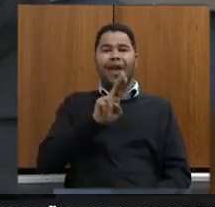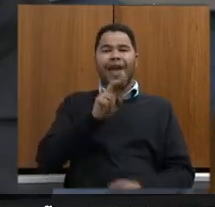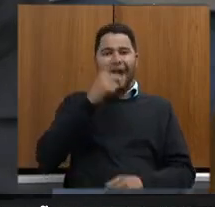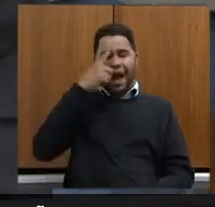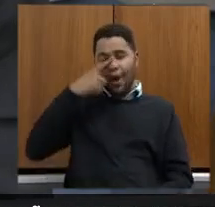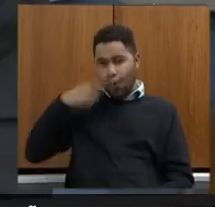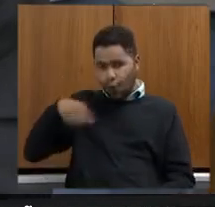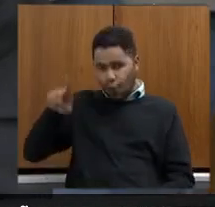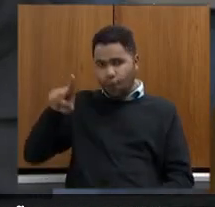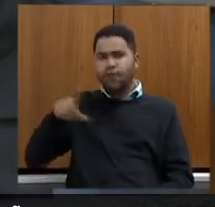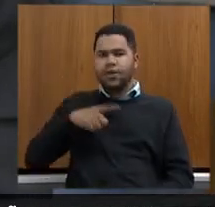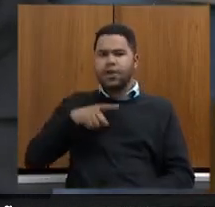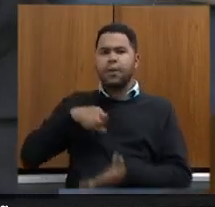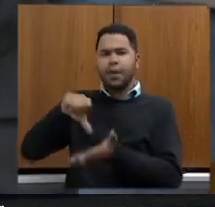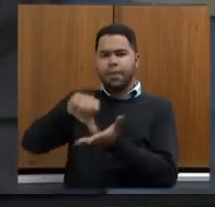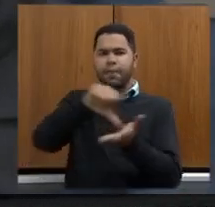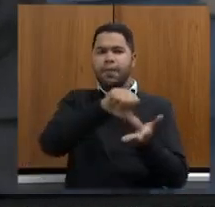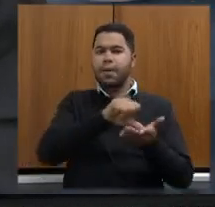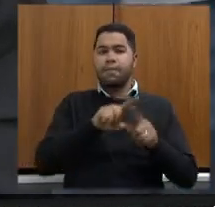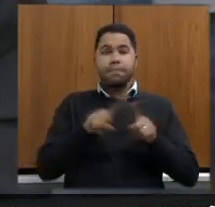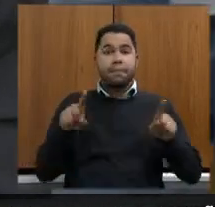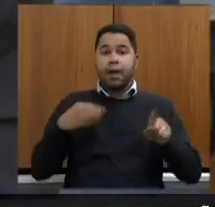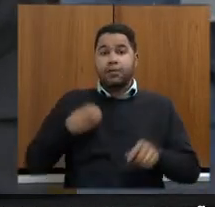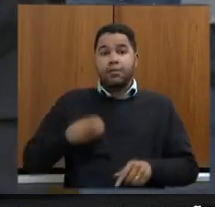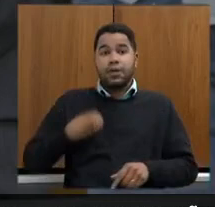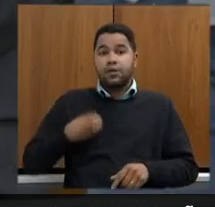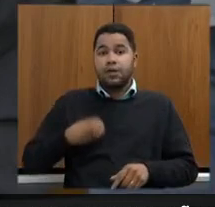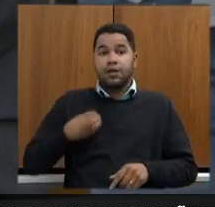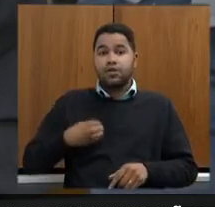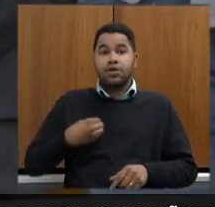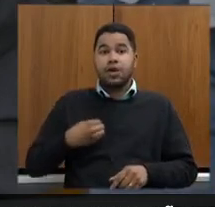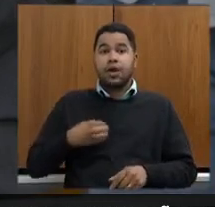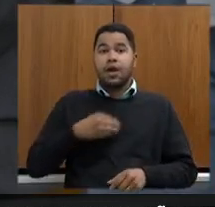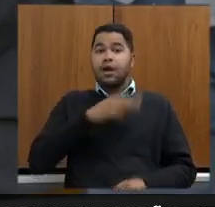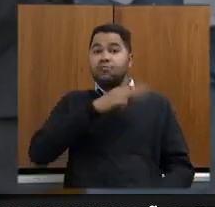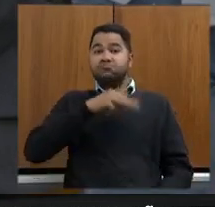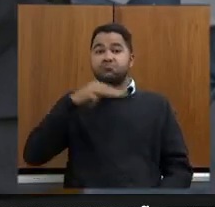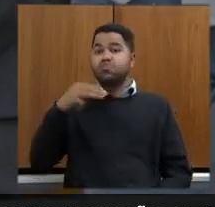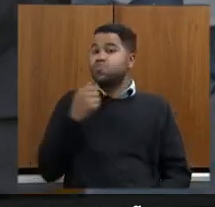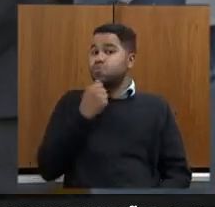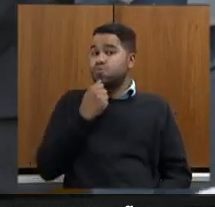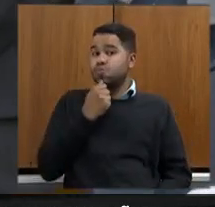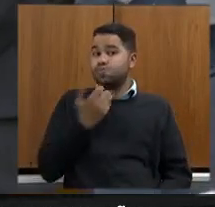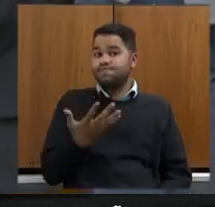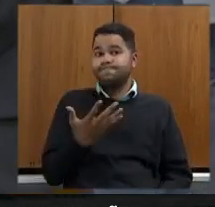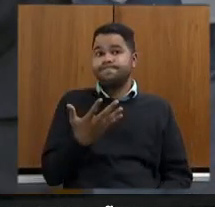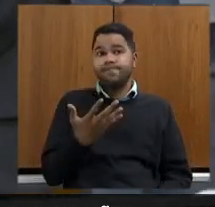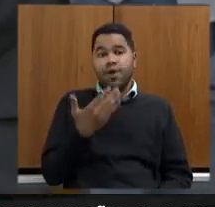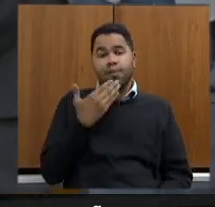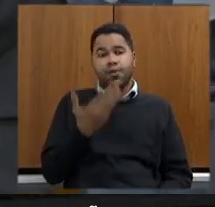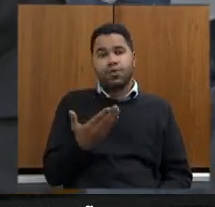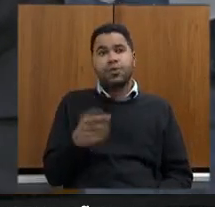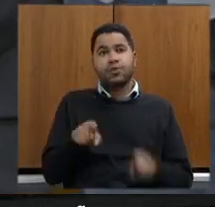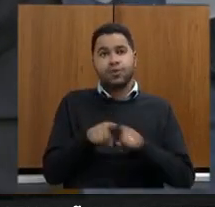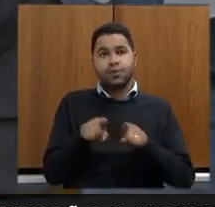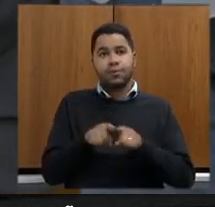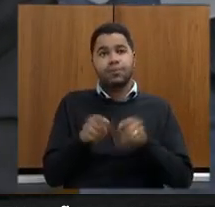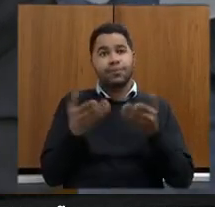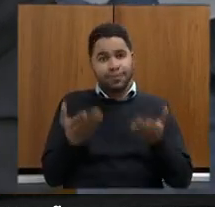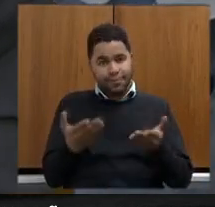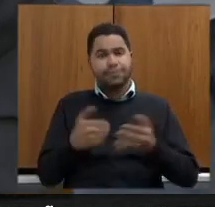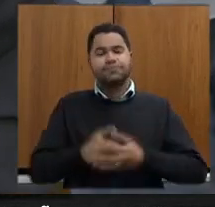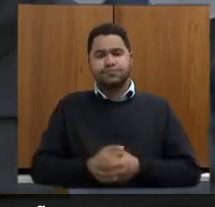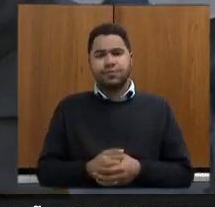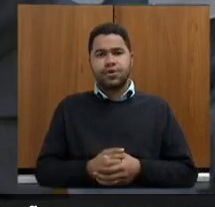espalhados algumas outras cidades mas nós não temos a presença da Universidade Estadual de Minas Gerais e esse é uma solicitação que eu faço